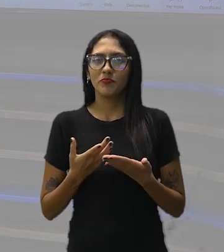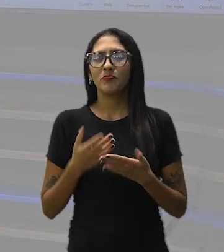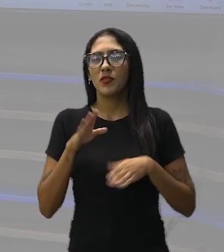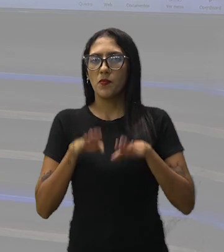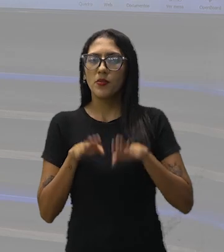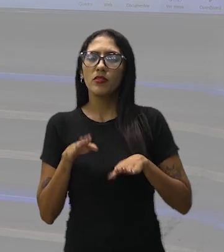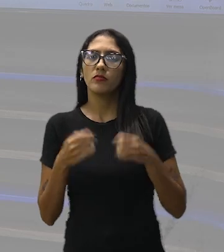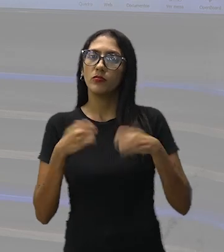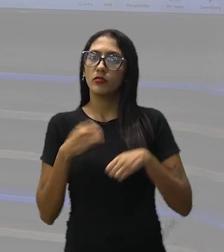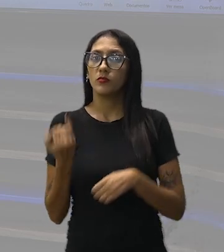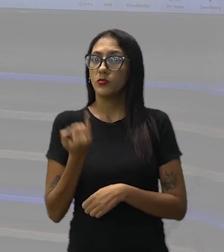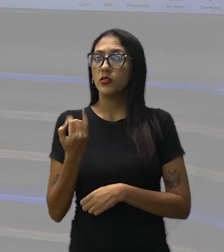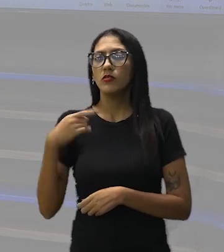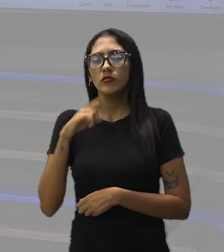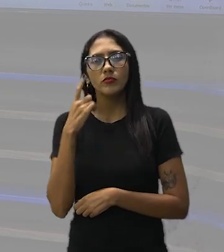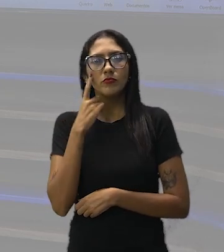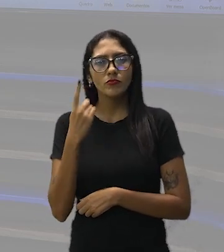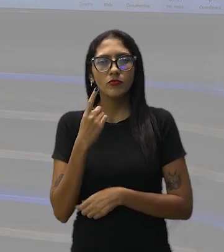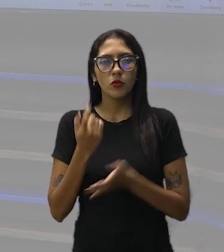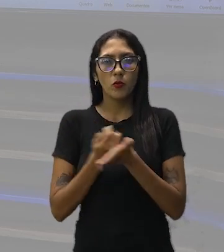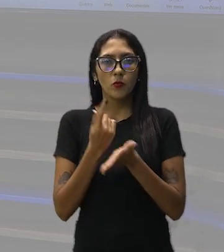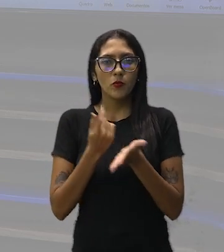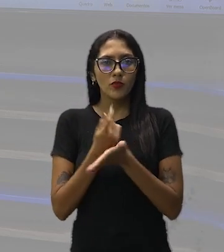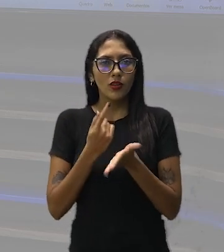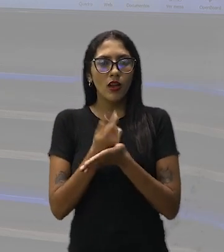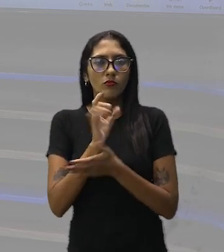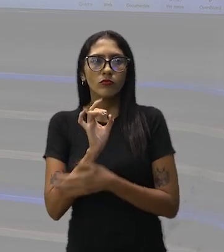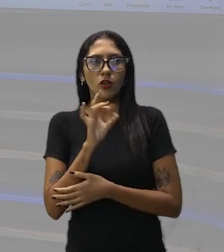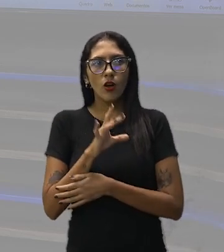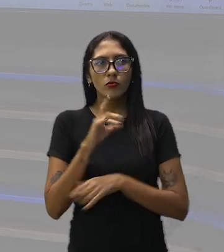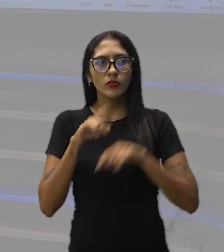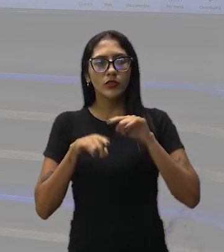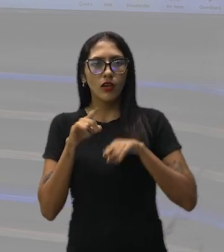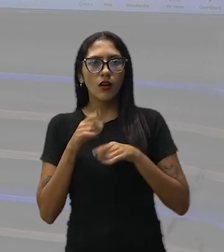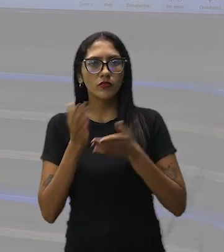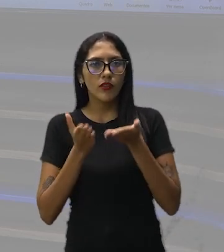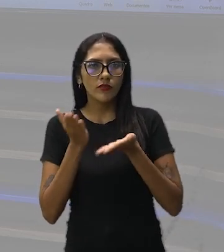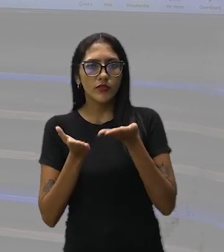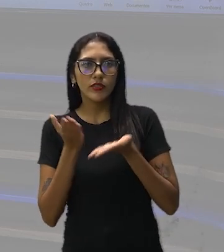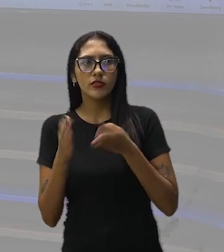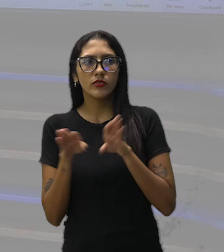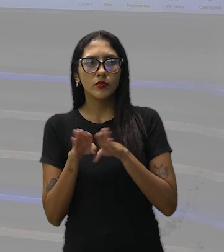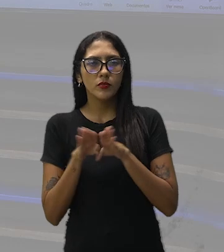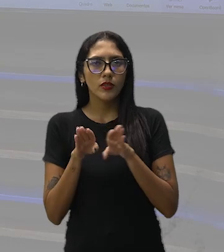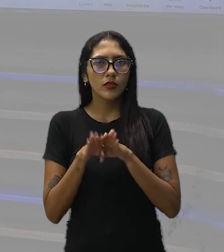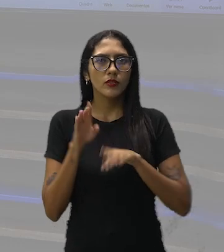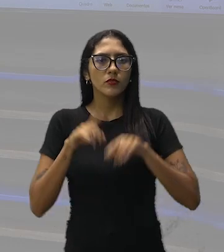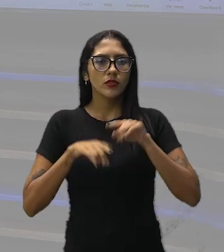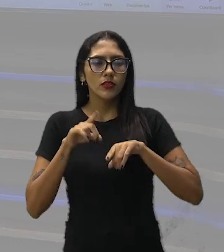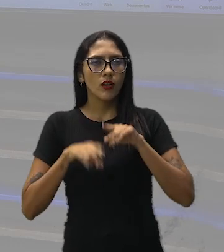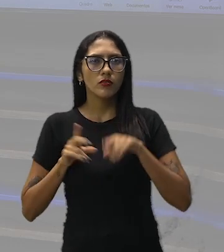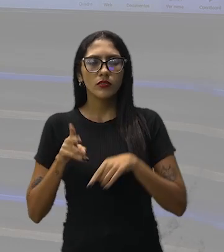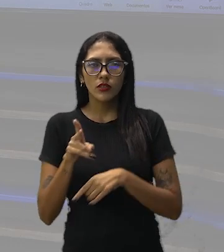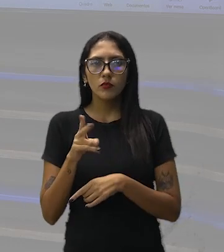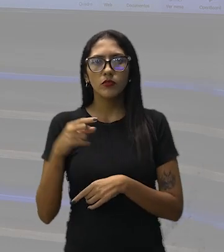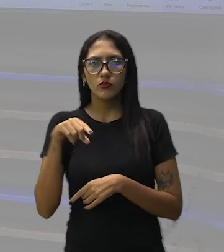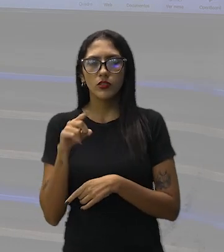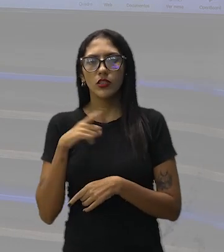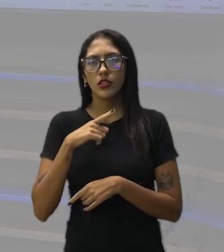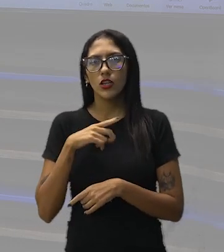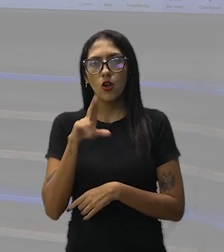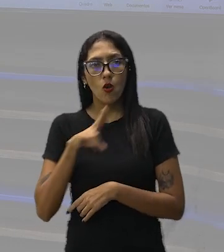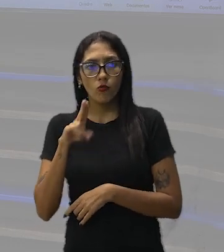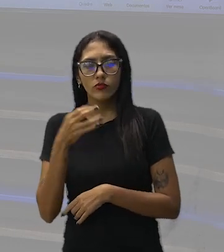é importante você fazer a compra de produtos, de serviços, tá? De elementos, sempre na medida certa.